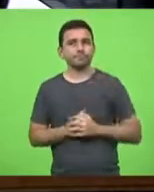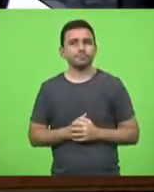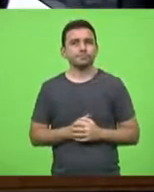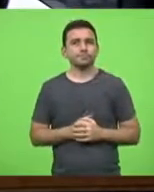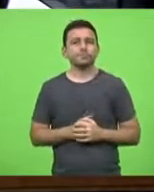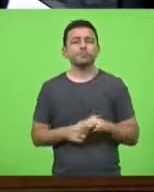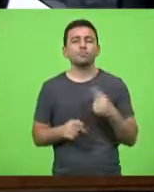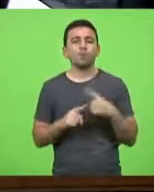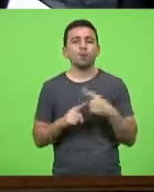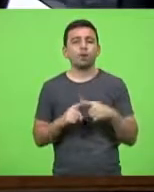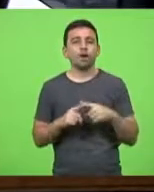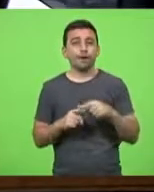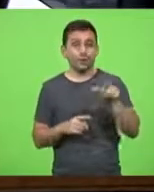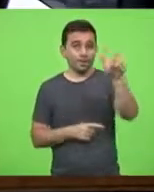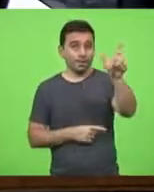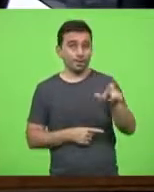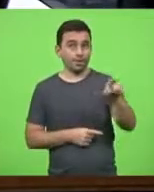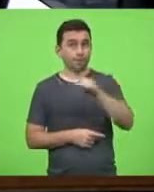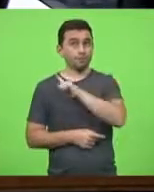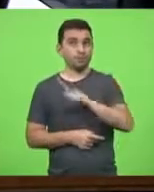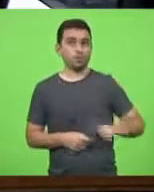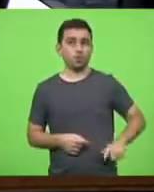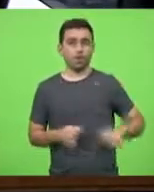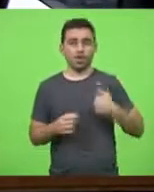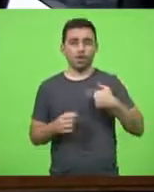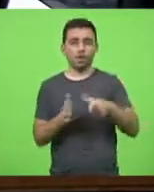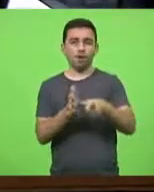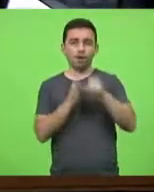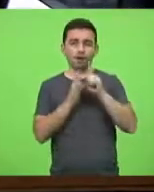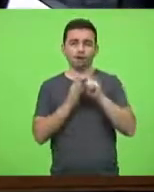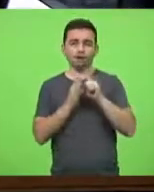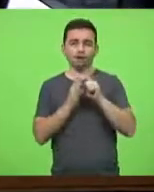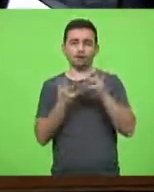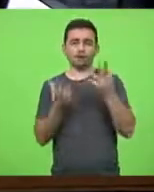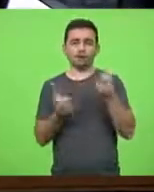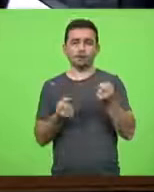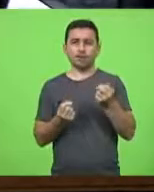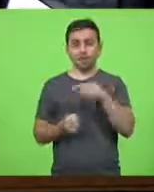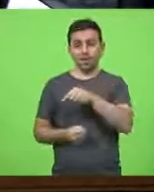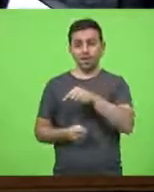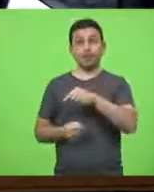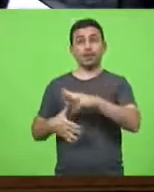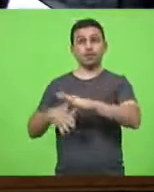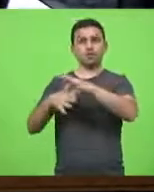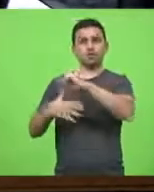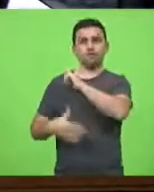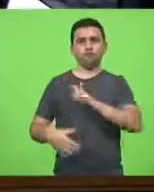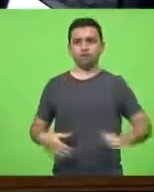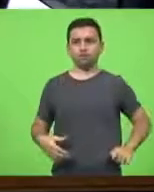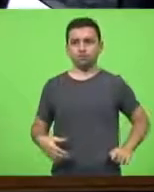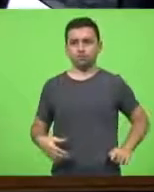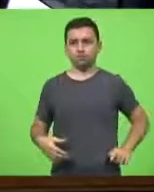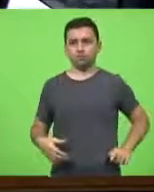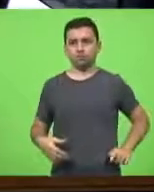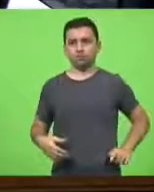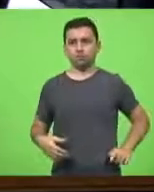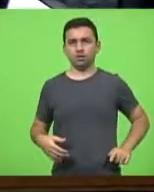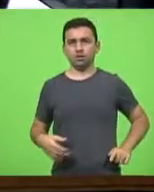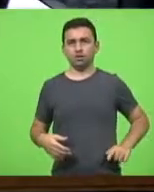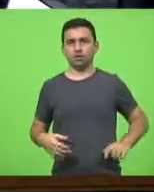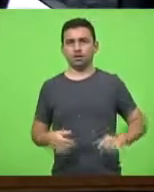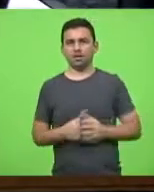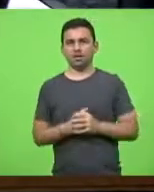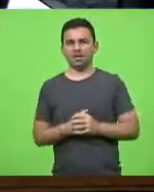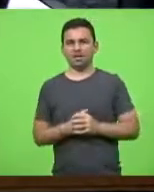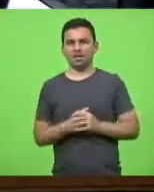Porque, para o governador, eu teria pré-julgamento. Agora, para o líder do governo votar uma fraude, que é esse impeachment de